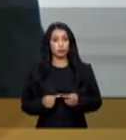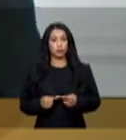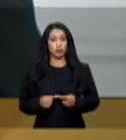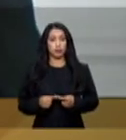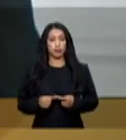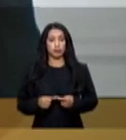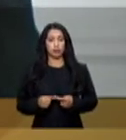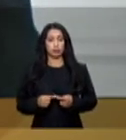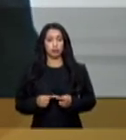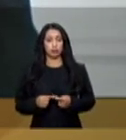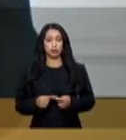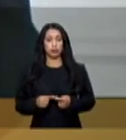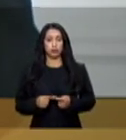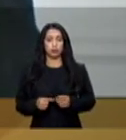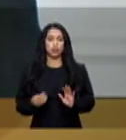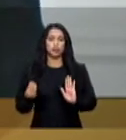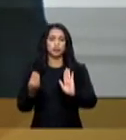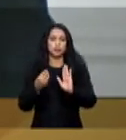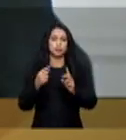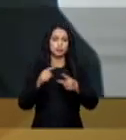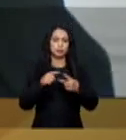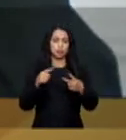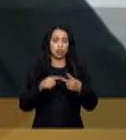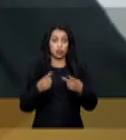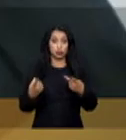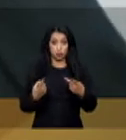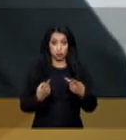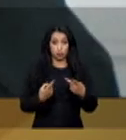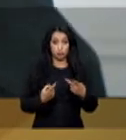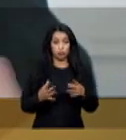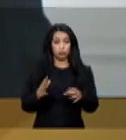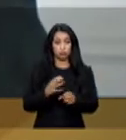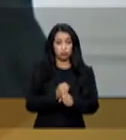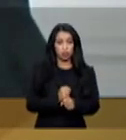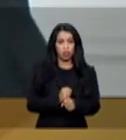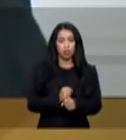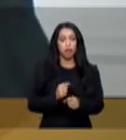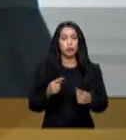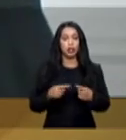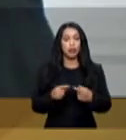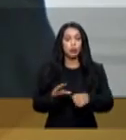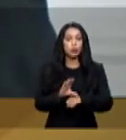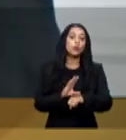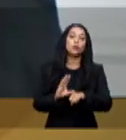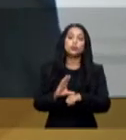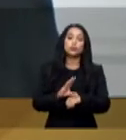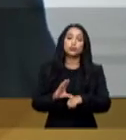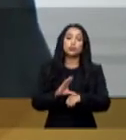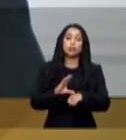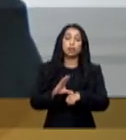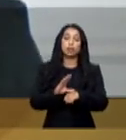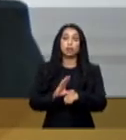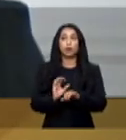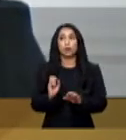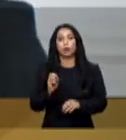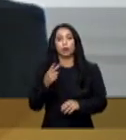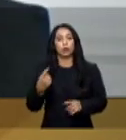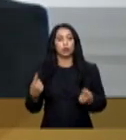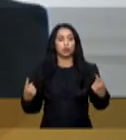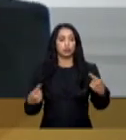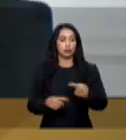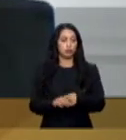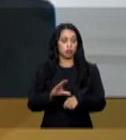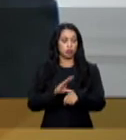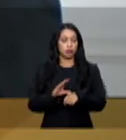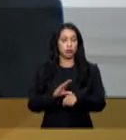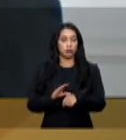possibilidade, que aqui trato as outras duas em conjunto, seria a constitucionalidade ou inconstitucionalidade